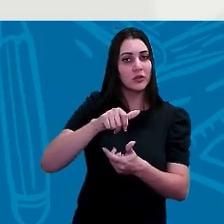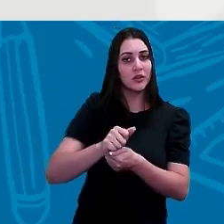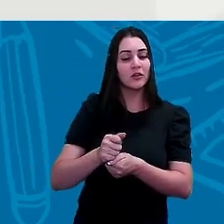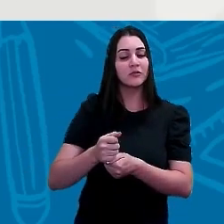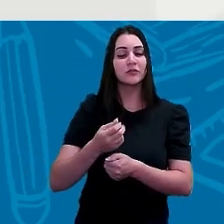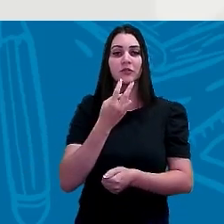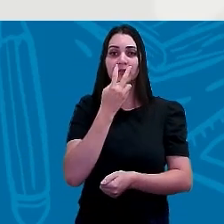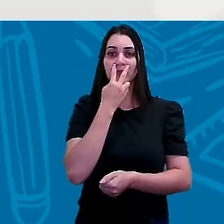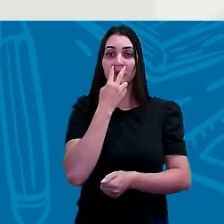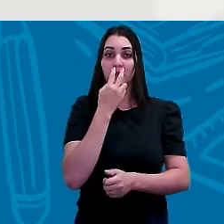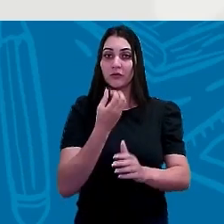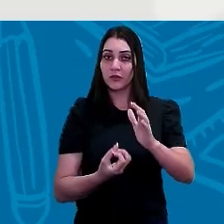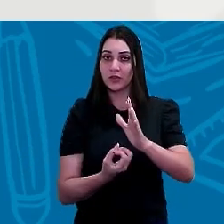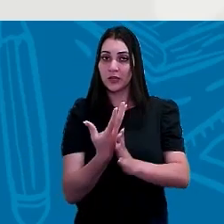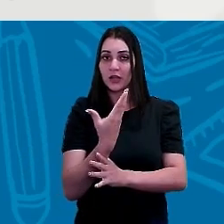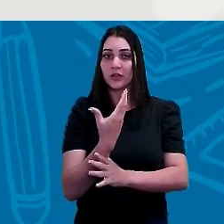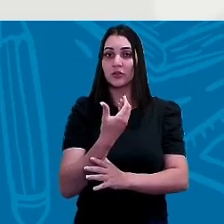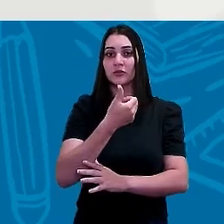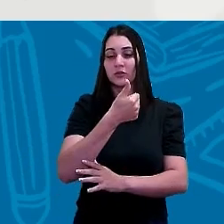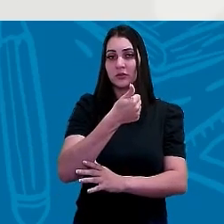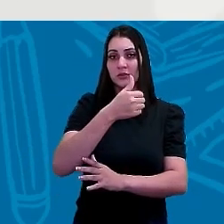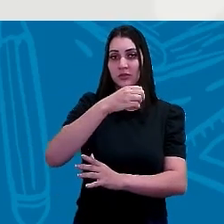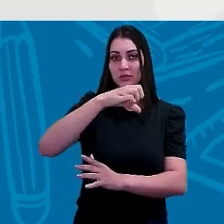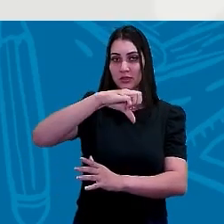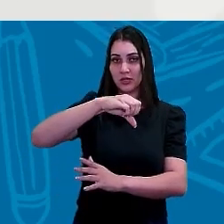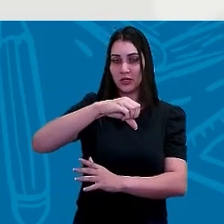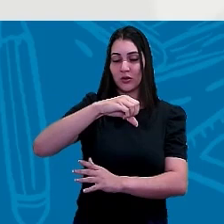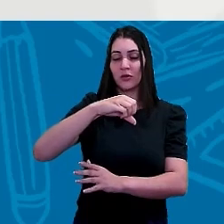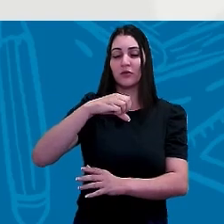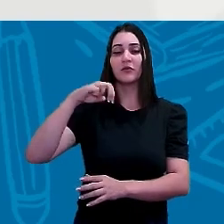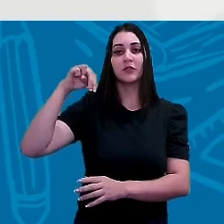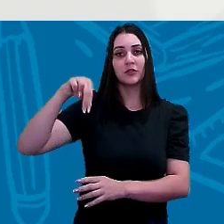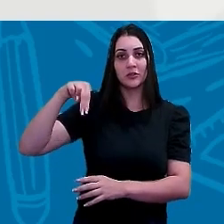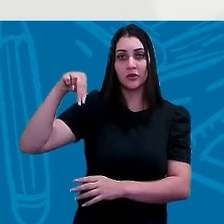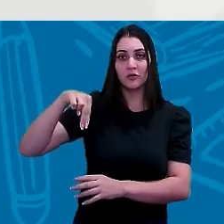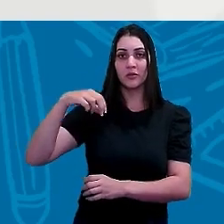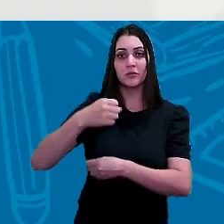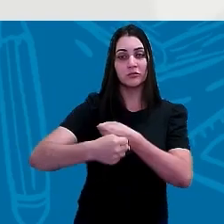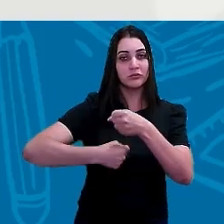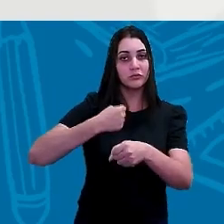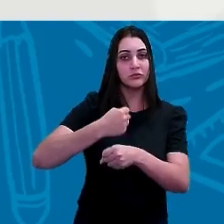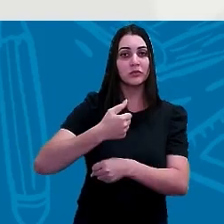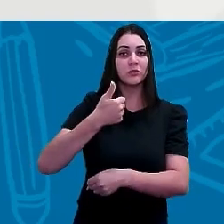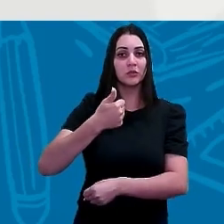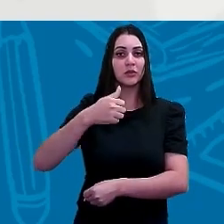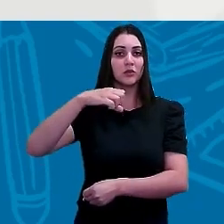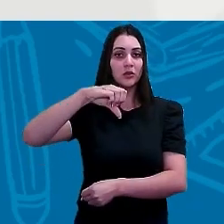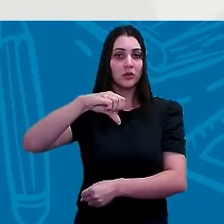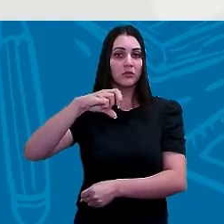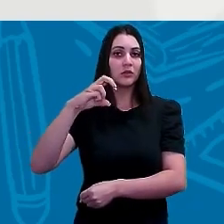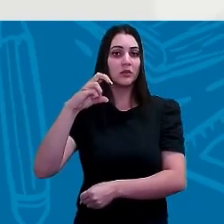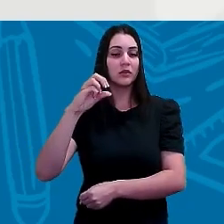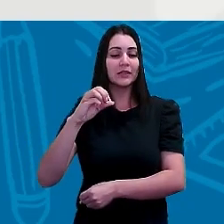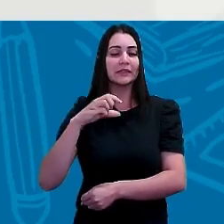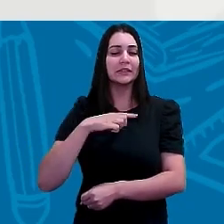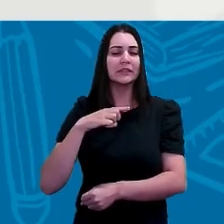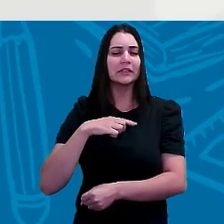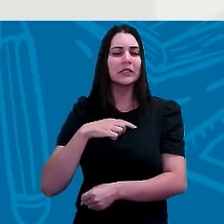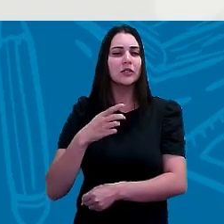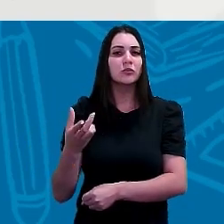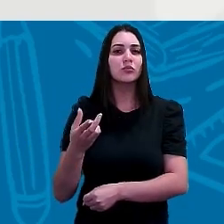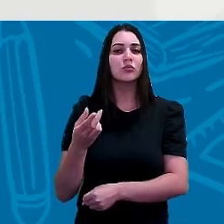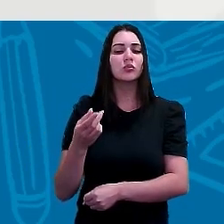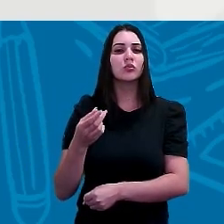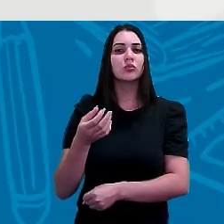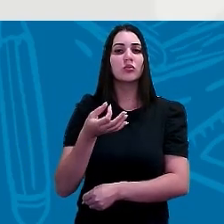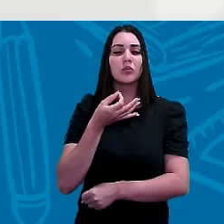foi fundado, né, no dia 19 de novembro de 1950. E aí tem um fato muito importante sobre o